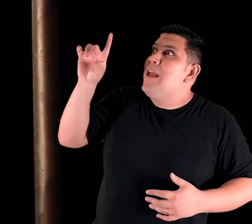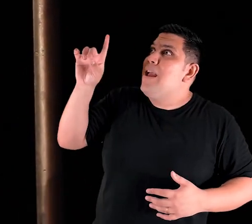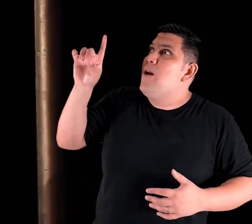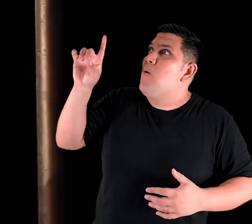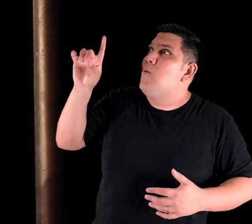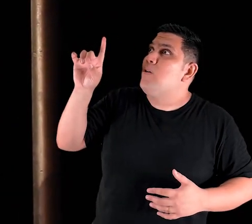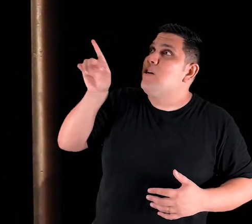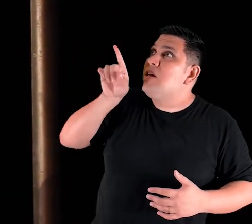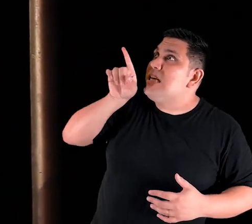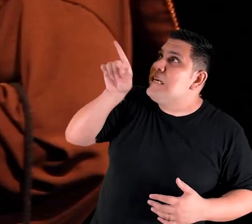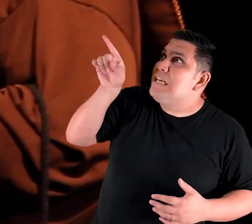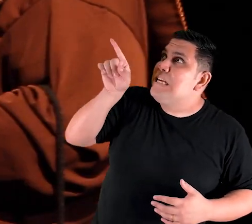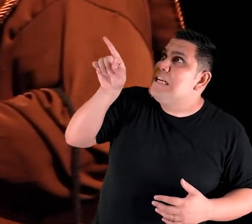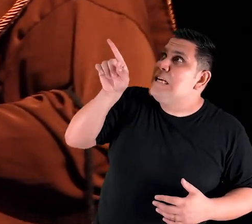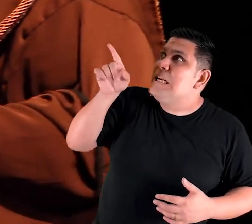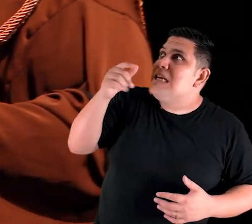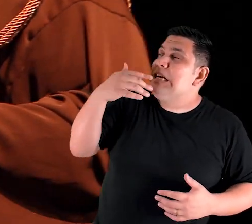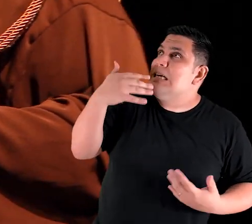Mas